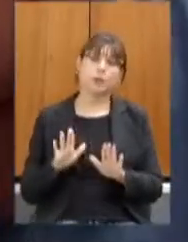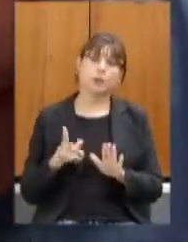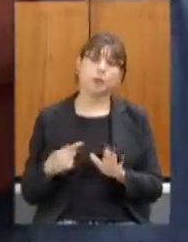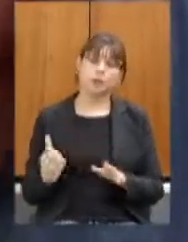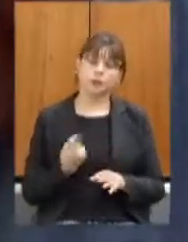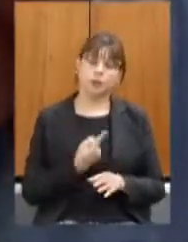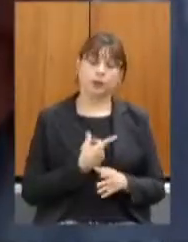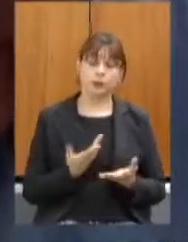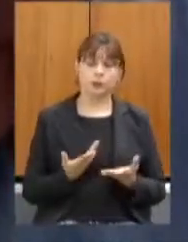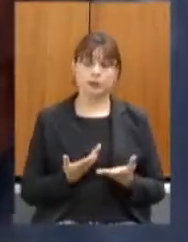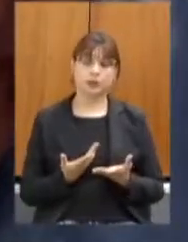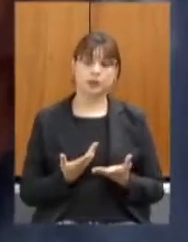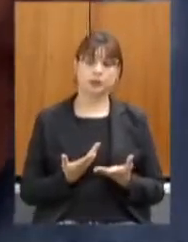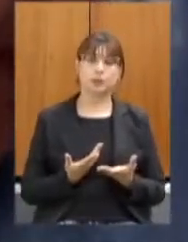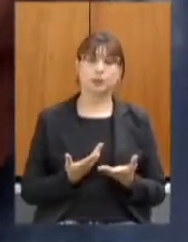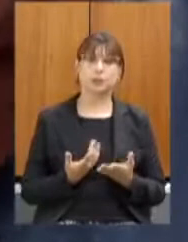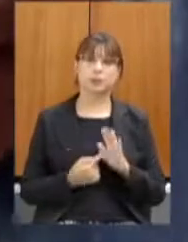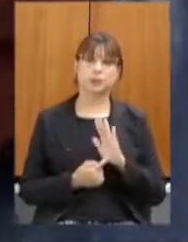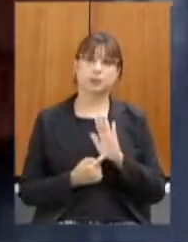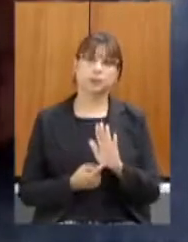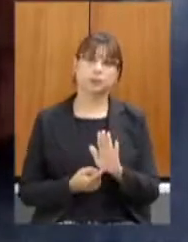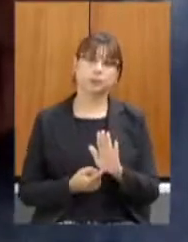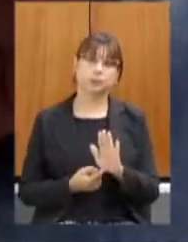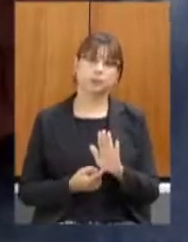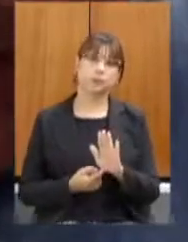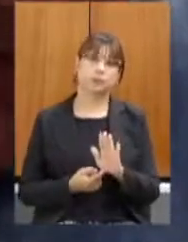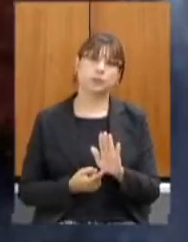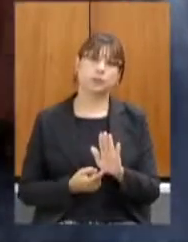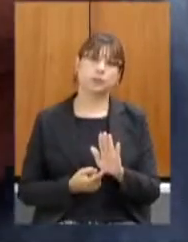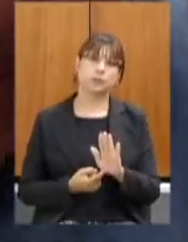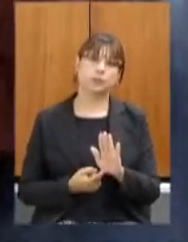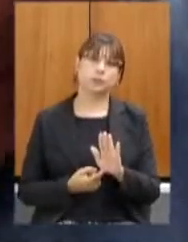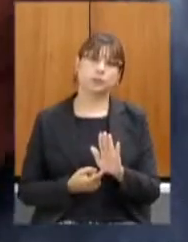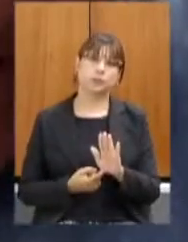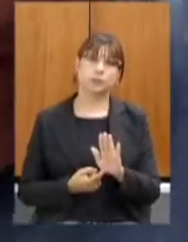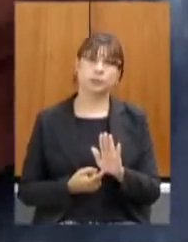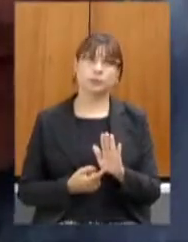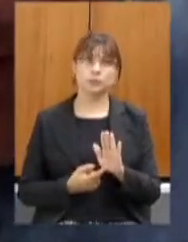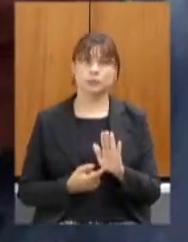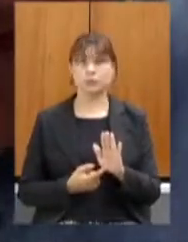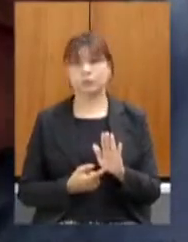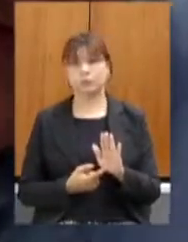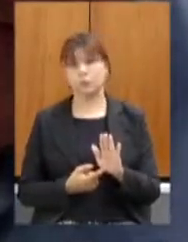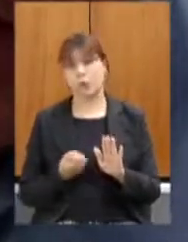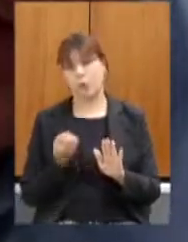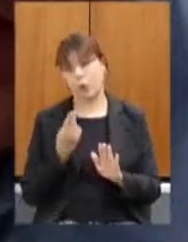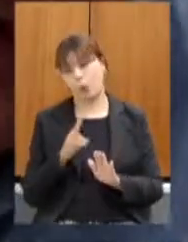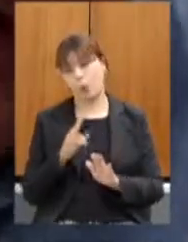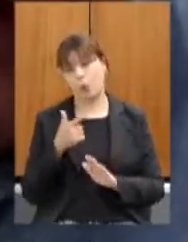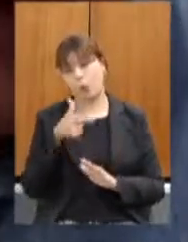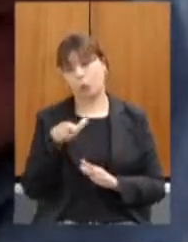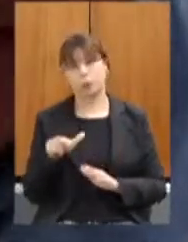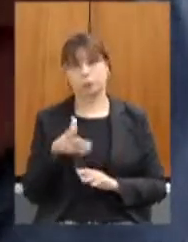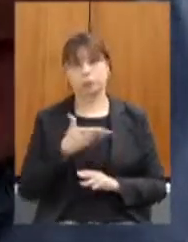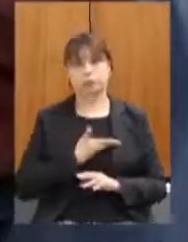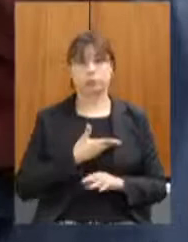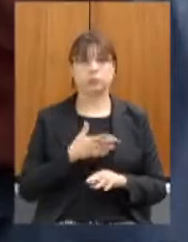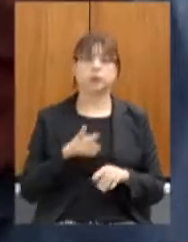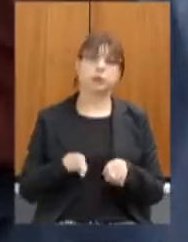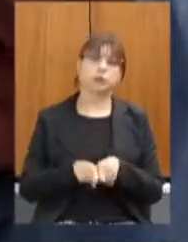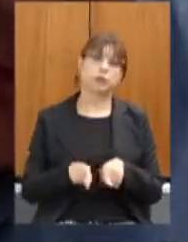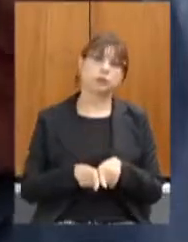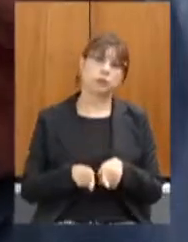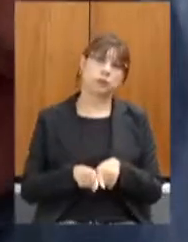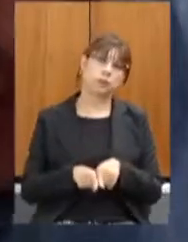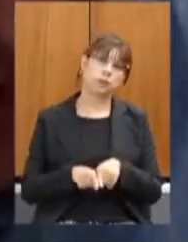aqui ainda é nós vamos apresentar aí que certamente ou provavelmente os nossos colegas podem assinar